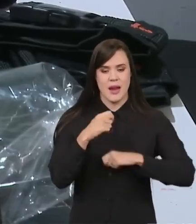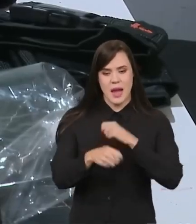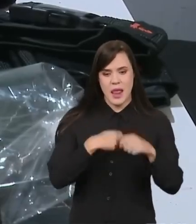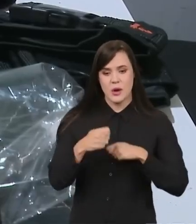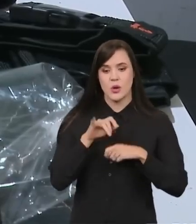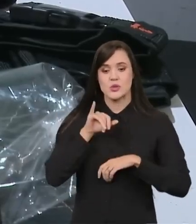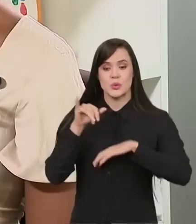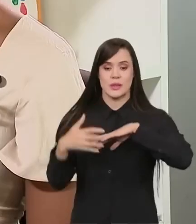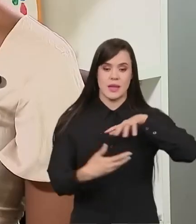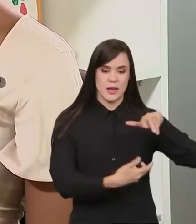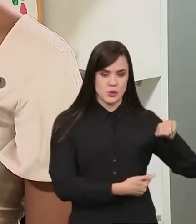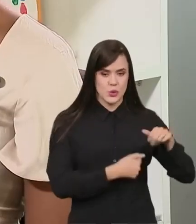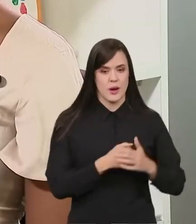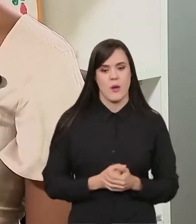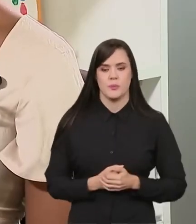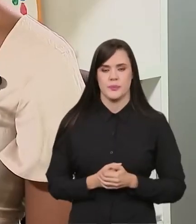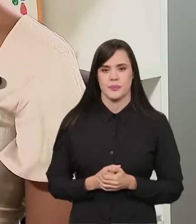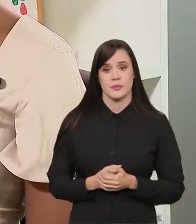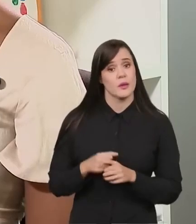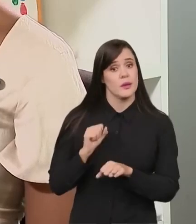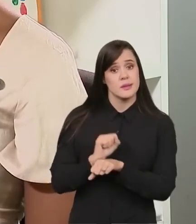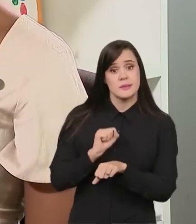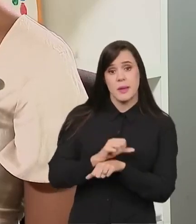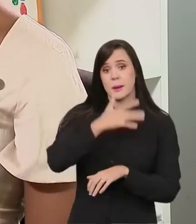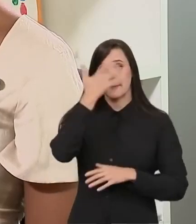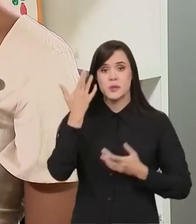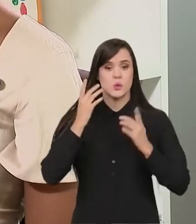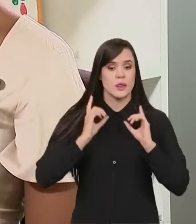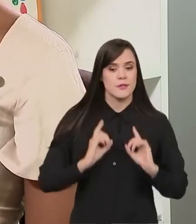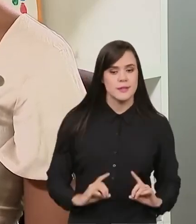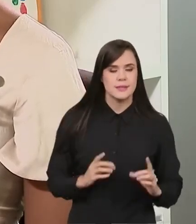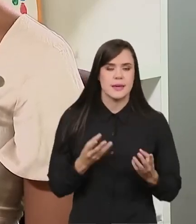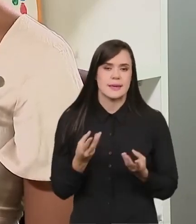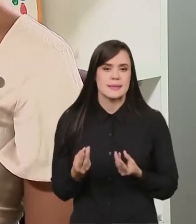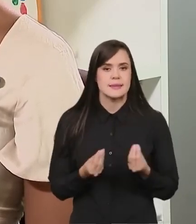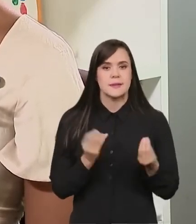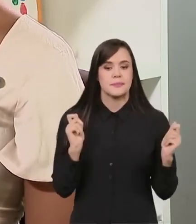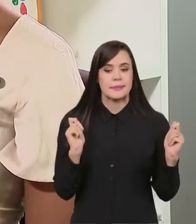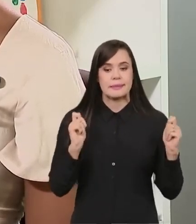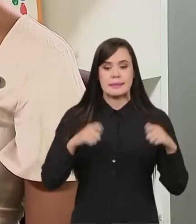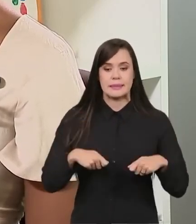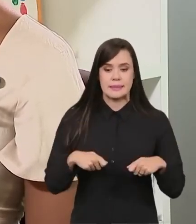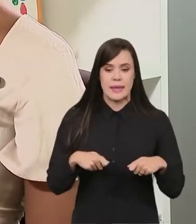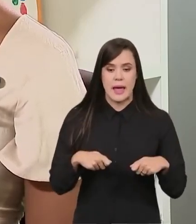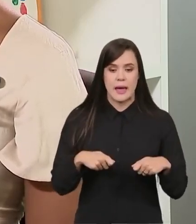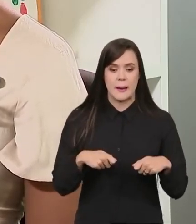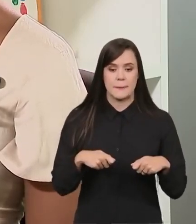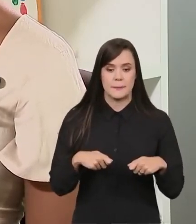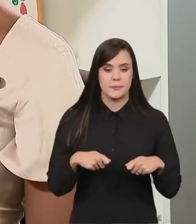mercado internacional. Não se espera que a pessoa com deficiência ela tenha capacidade